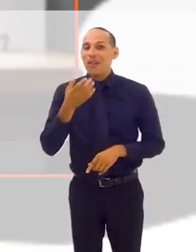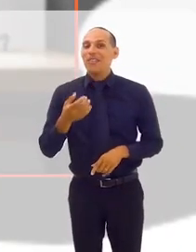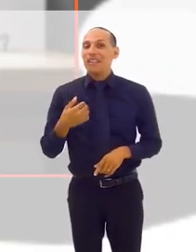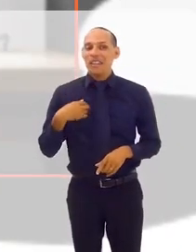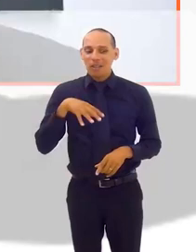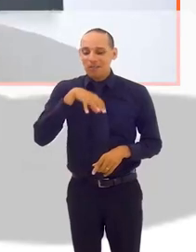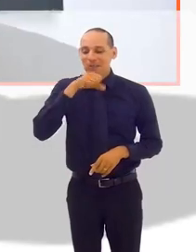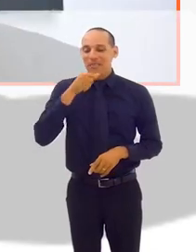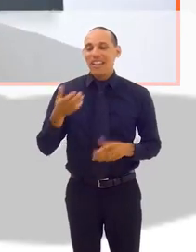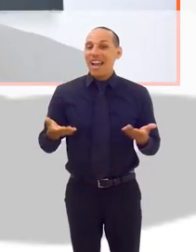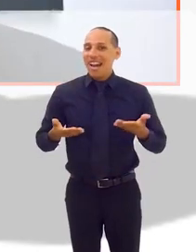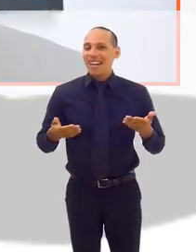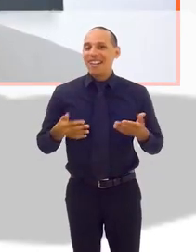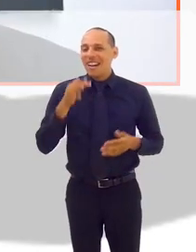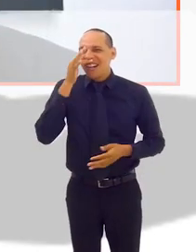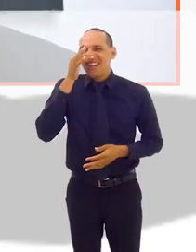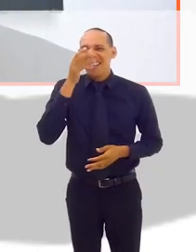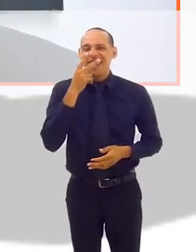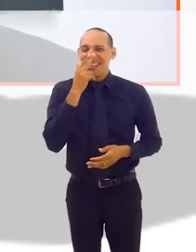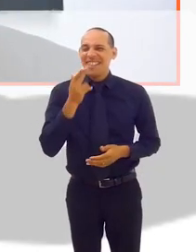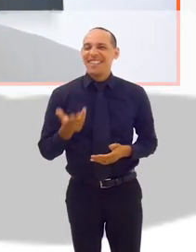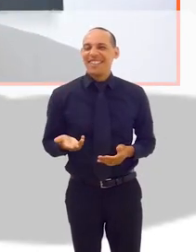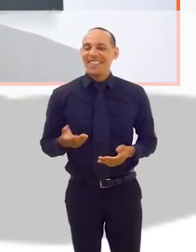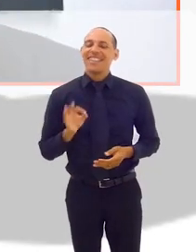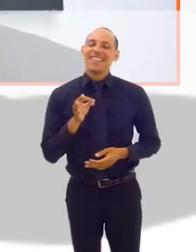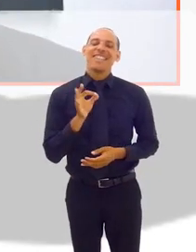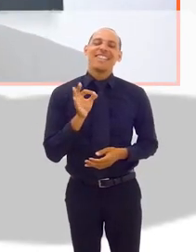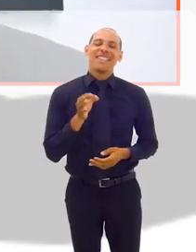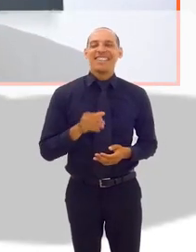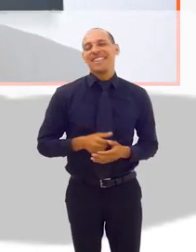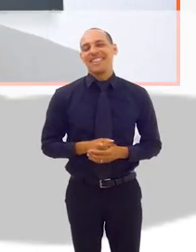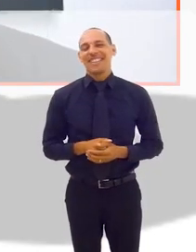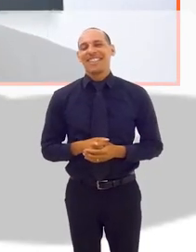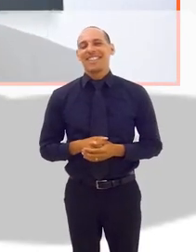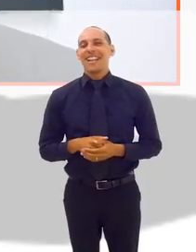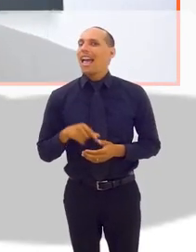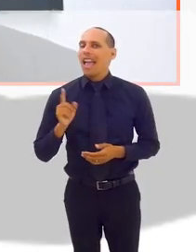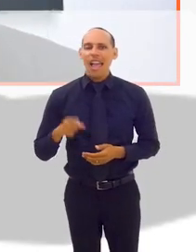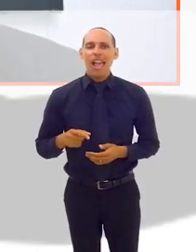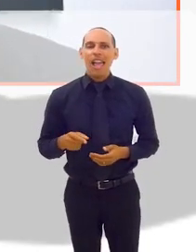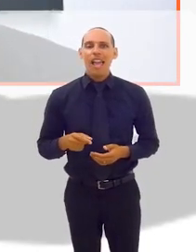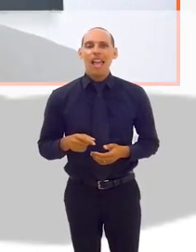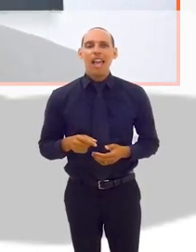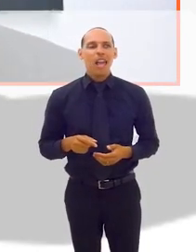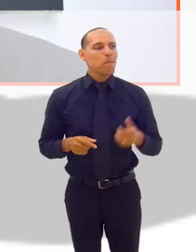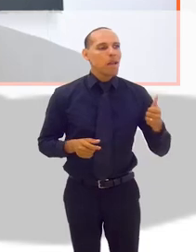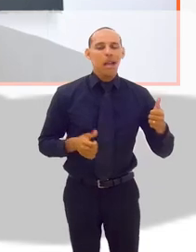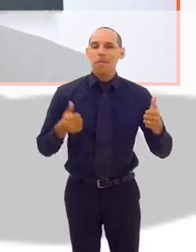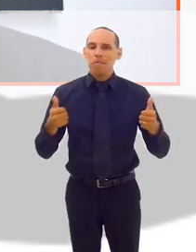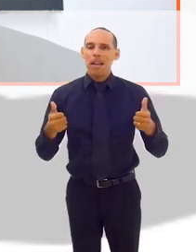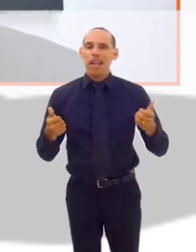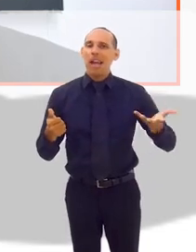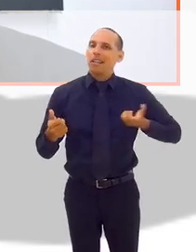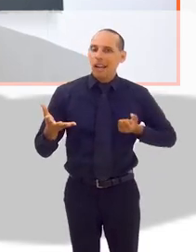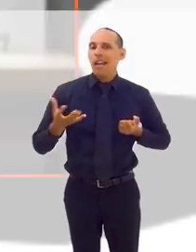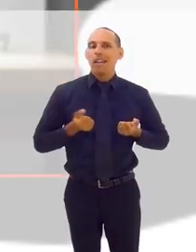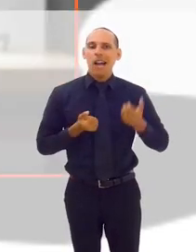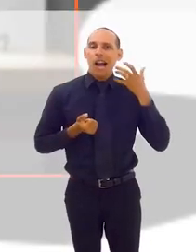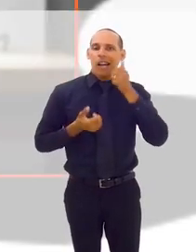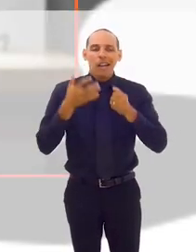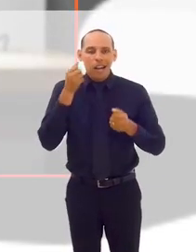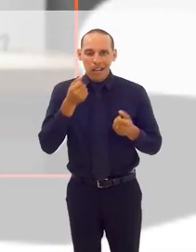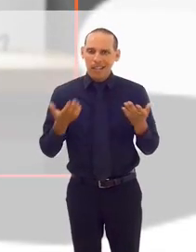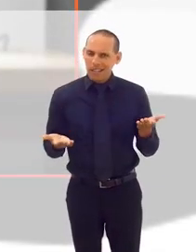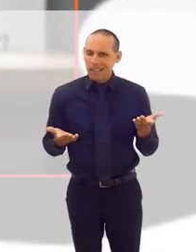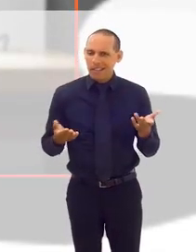cheiro só aqui, ó, está um cheiro de flor. Então, é isso aí, caminhos. É o super ganha-ganha, né? Então,